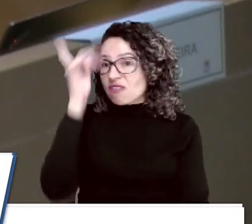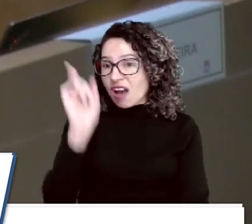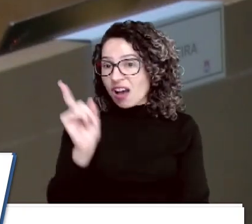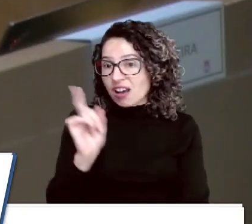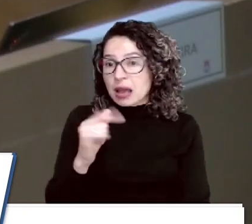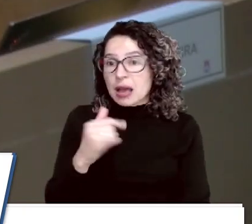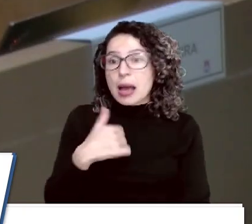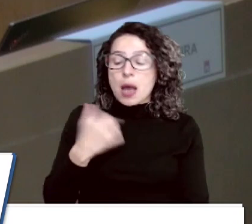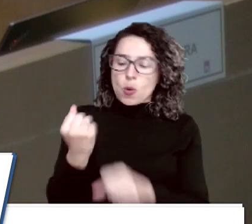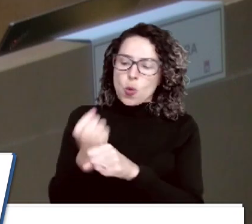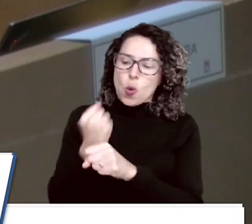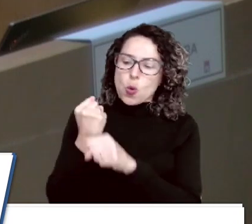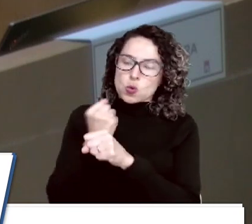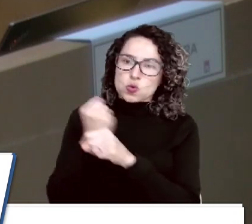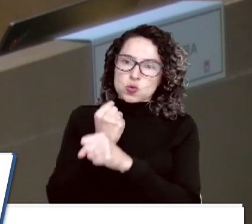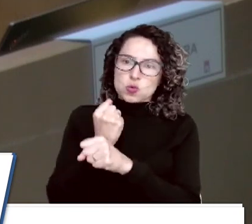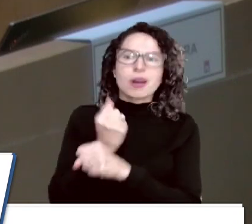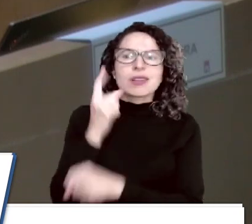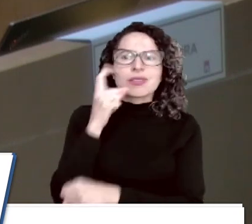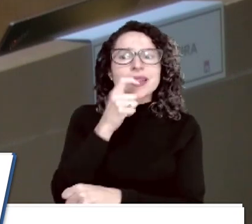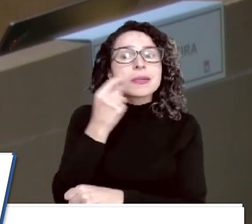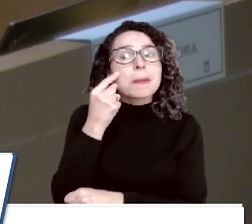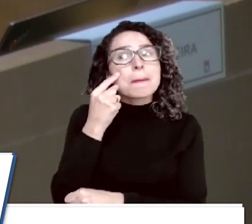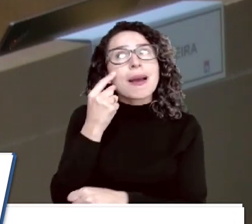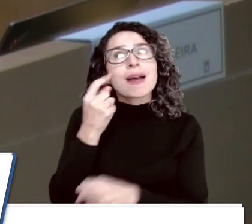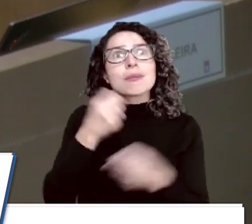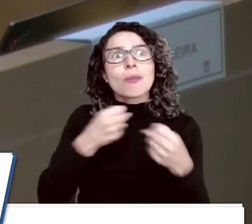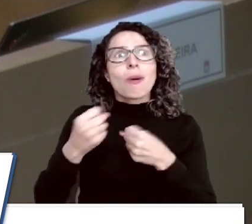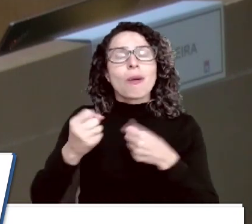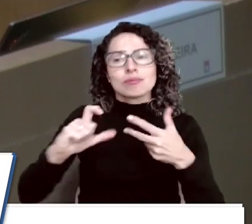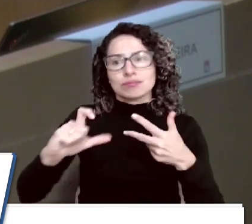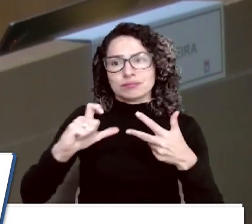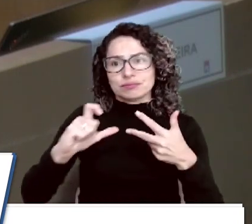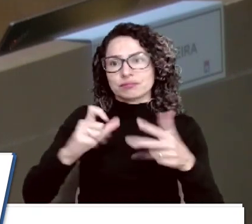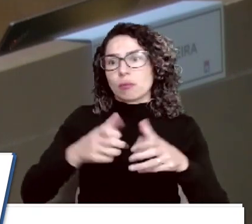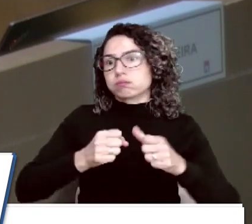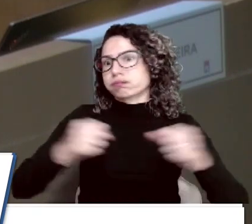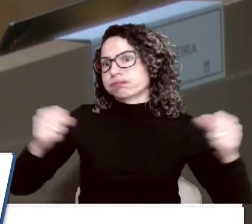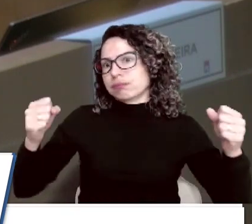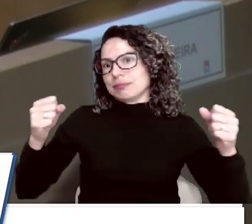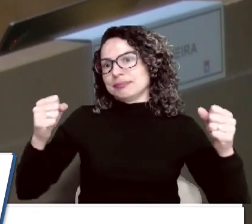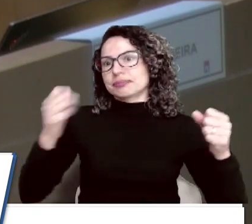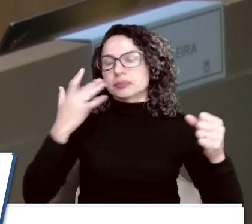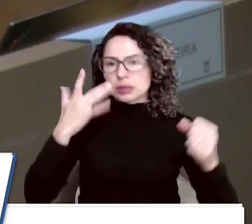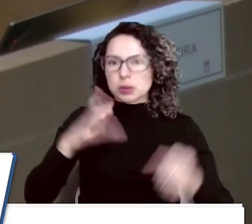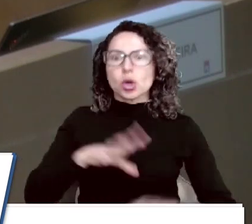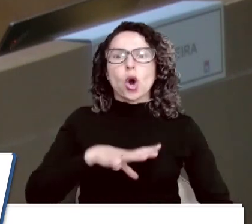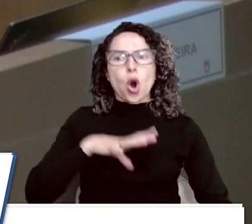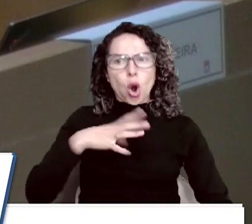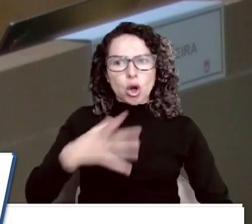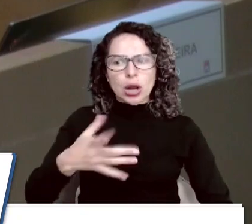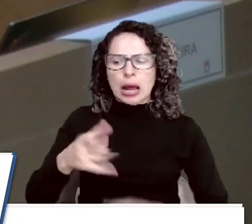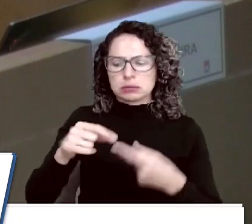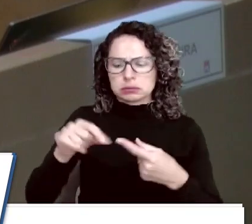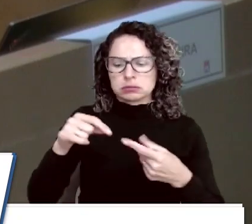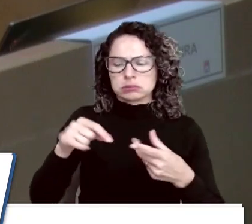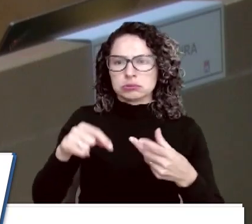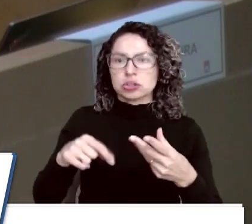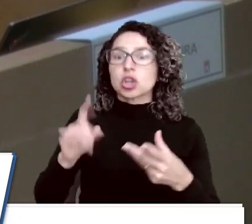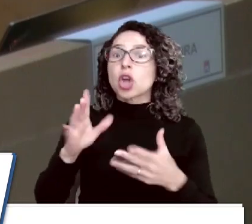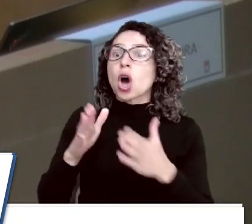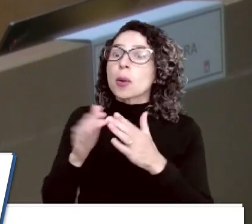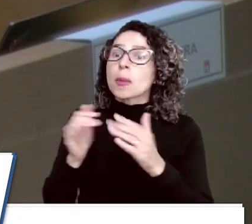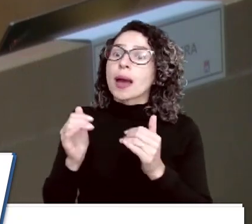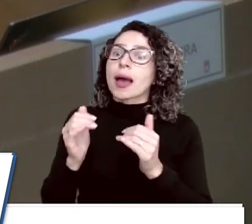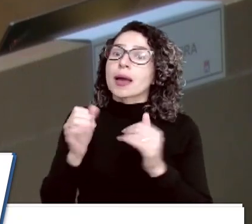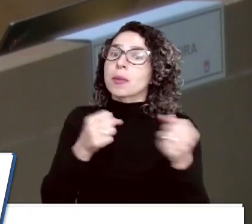uma construção é complicado, imagina o executivo. Então a gente sabe, muita coragem, tem que fazer isso, tem que fazer isso. O que a gente só pede para o